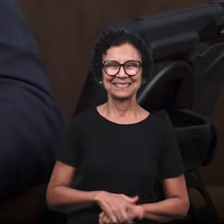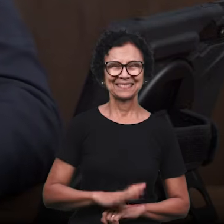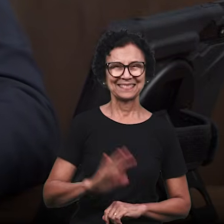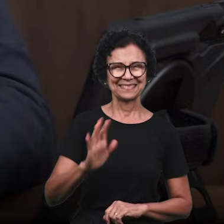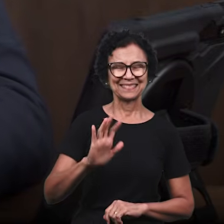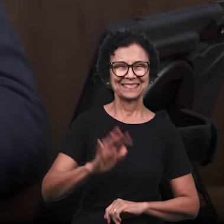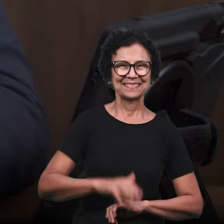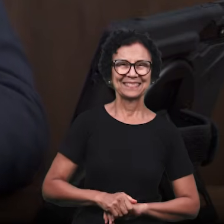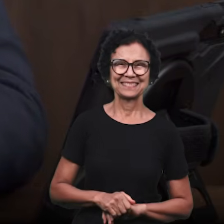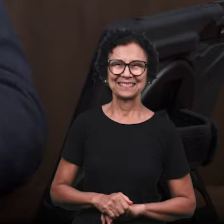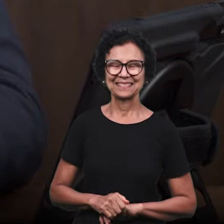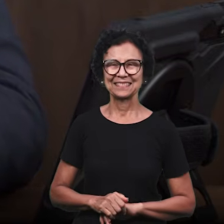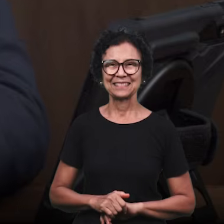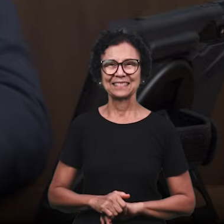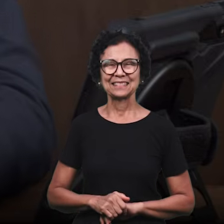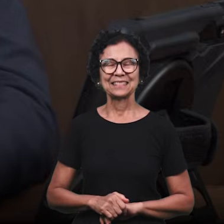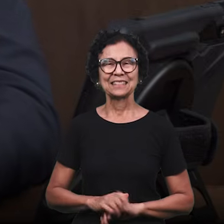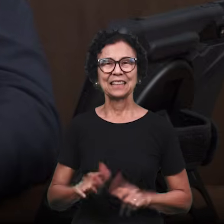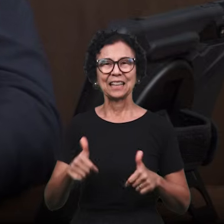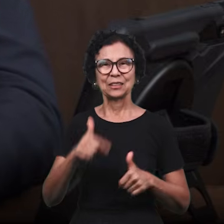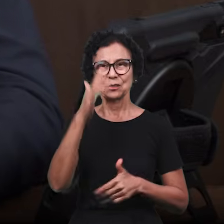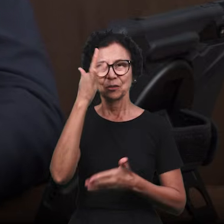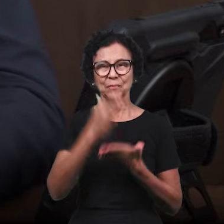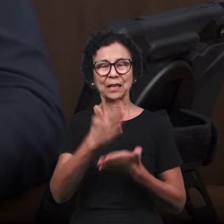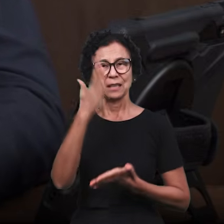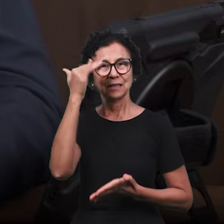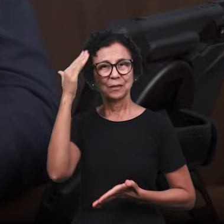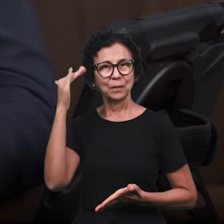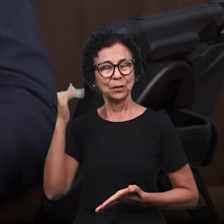cuidar da saúde é um ato de fé e sabedoria. Você que ficou